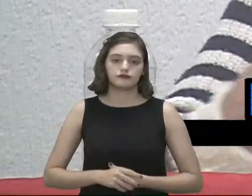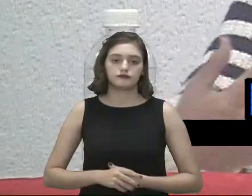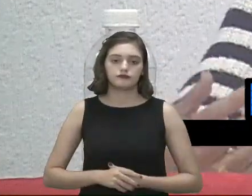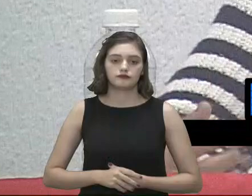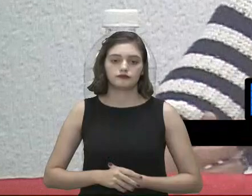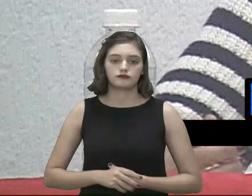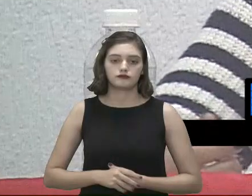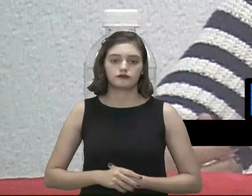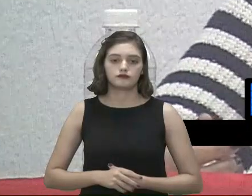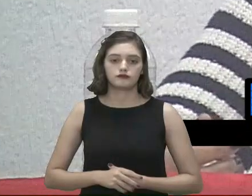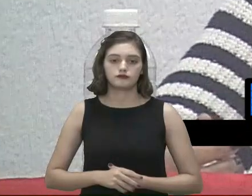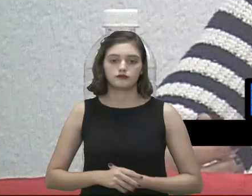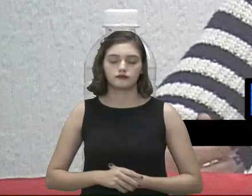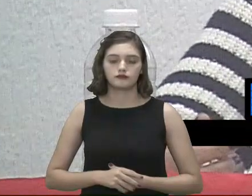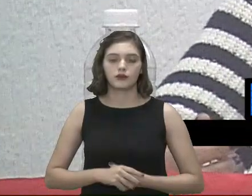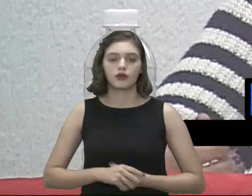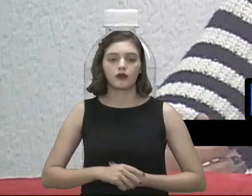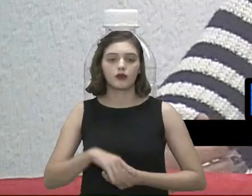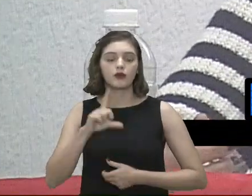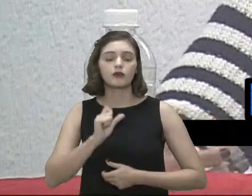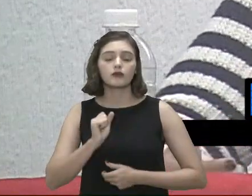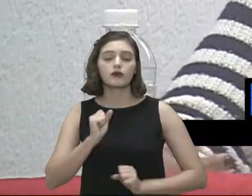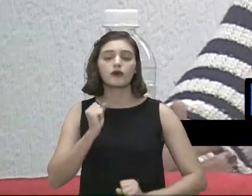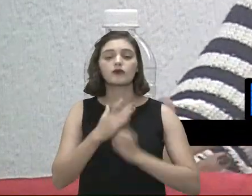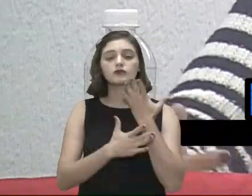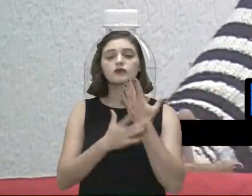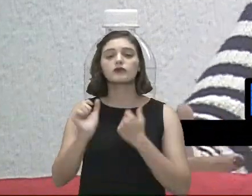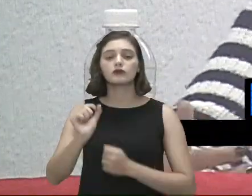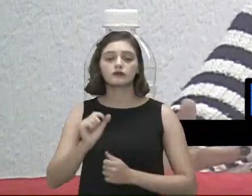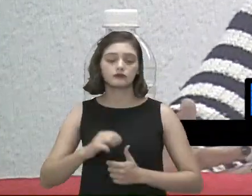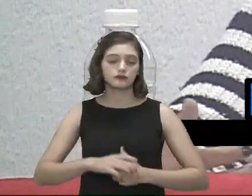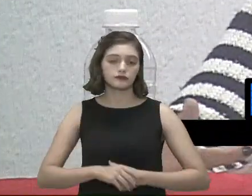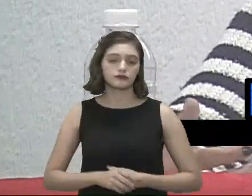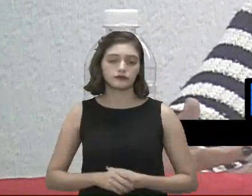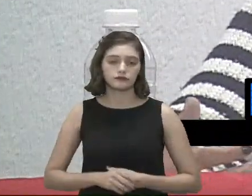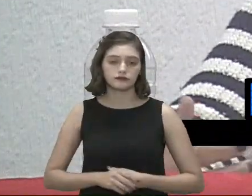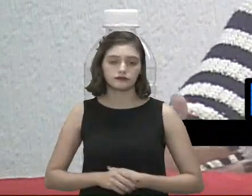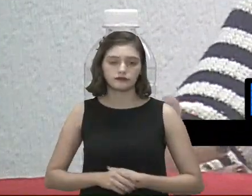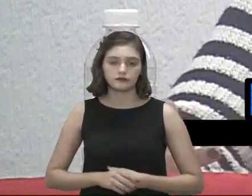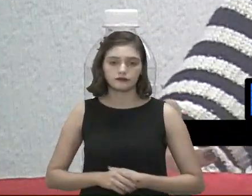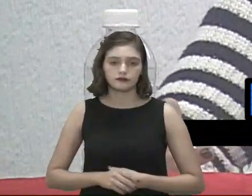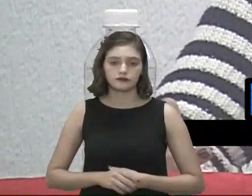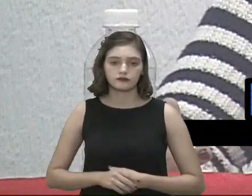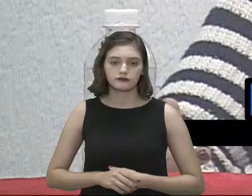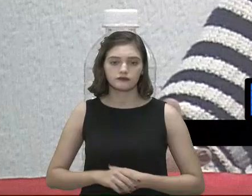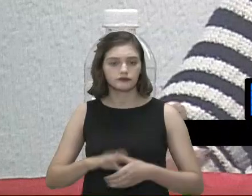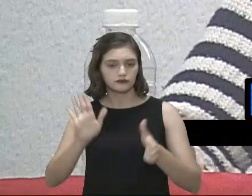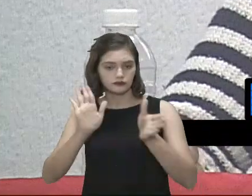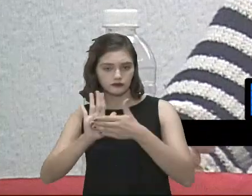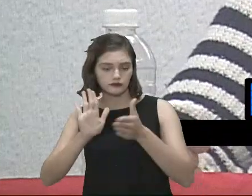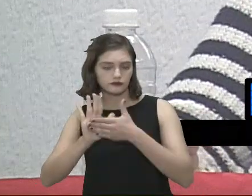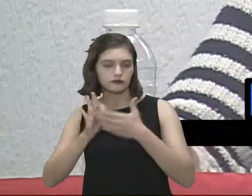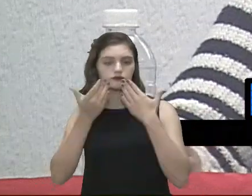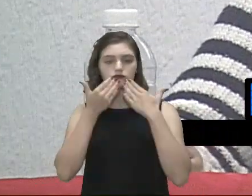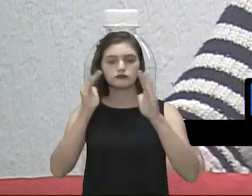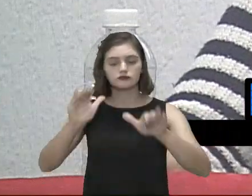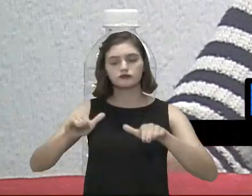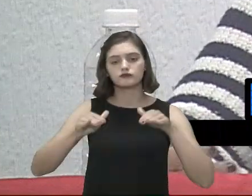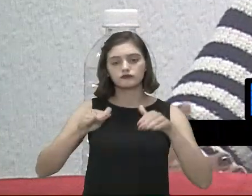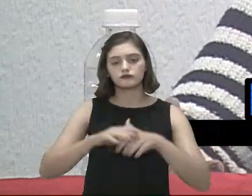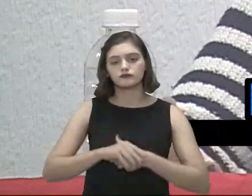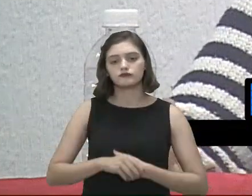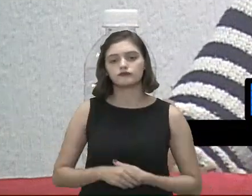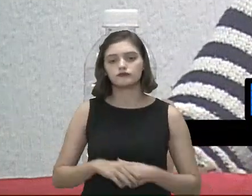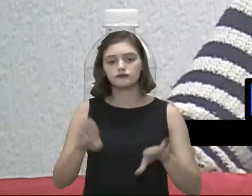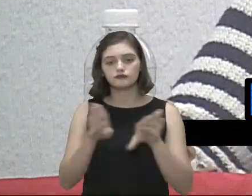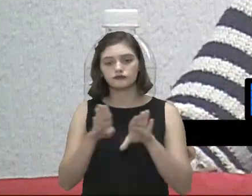Quando ocorreu a situação que culminou com a propositura, né, dessa audiência,